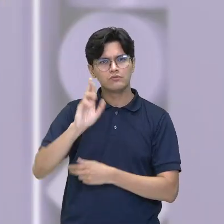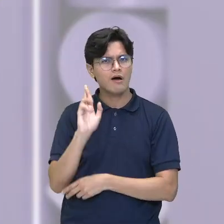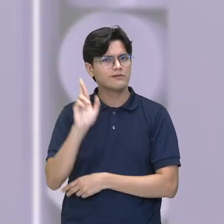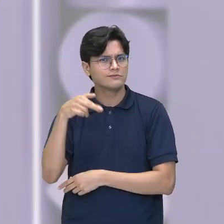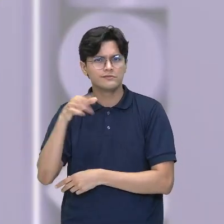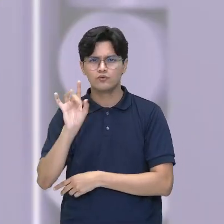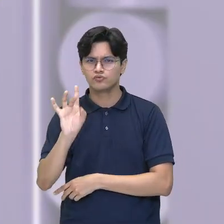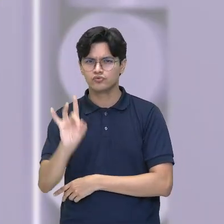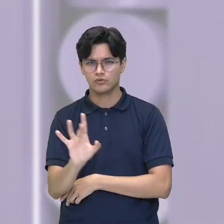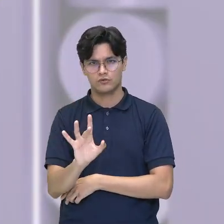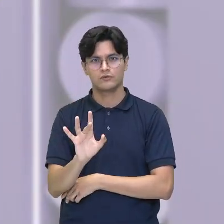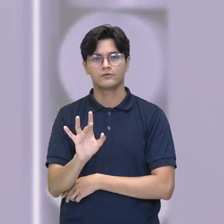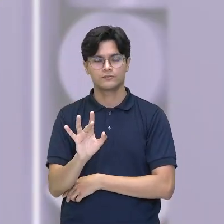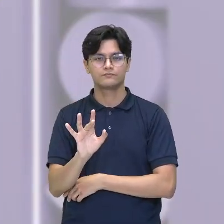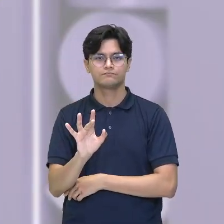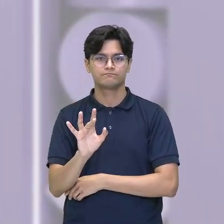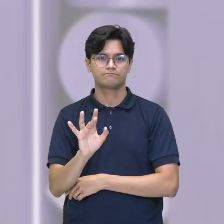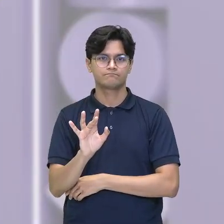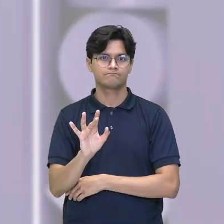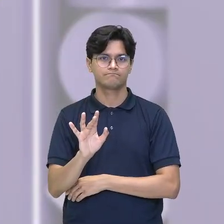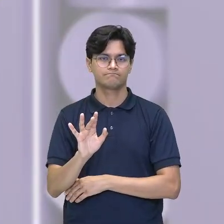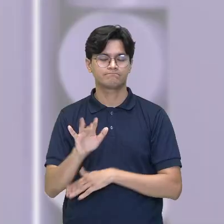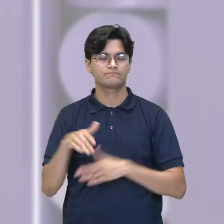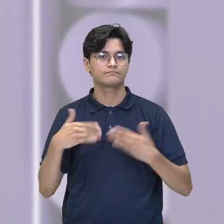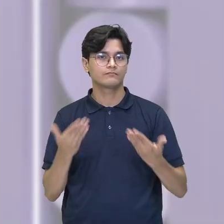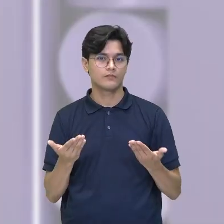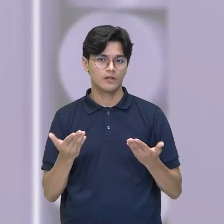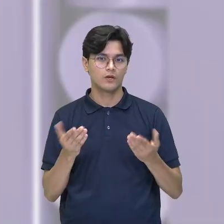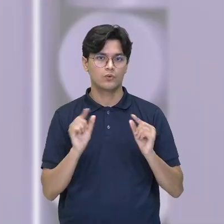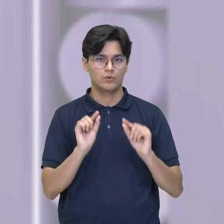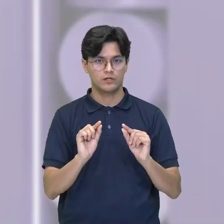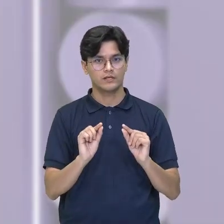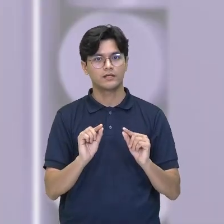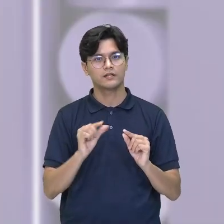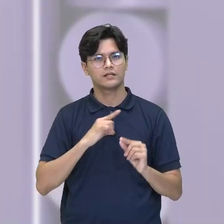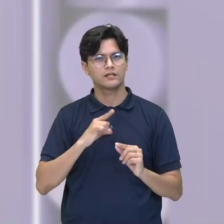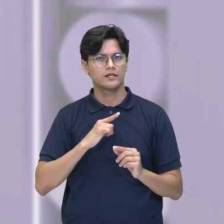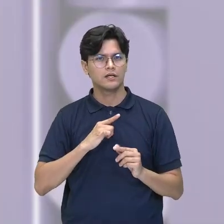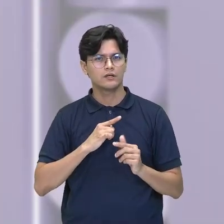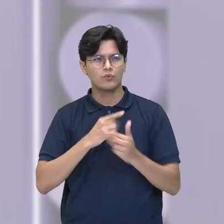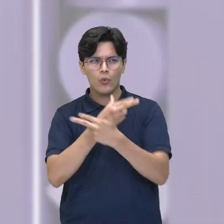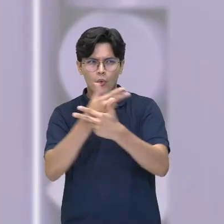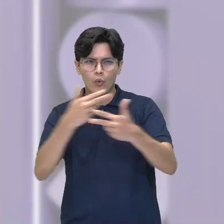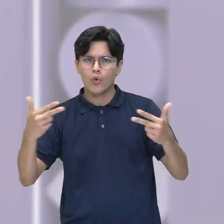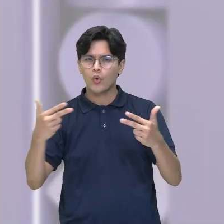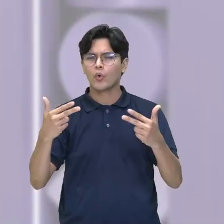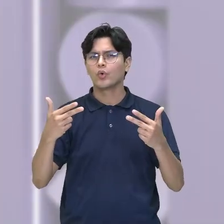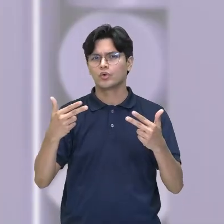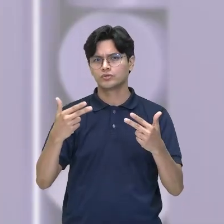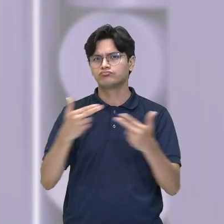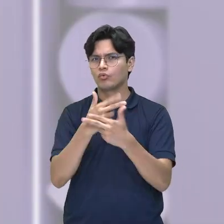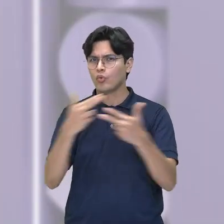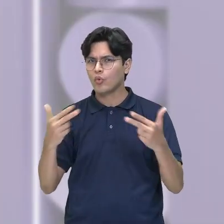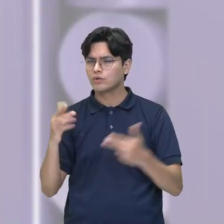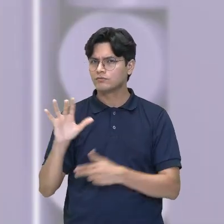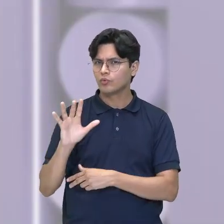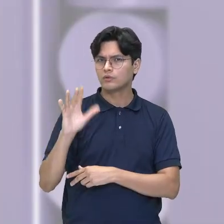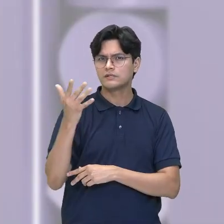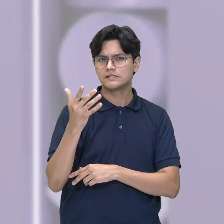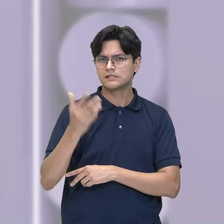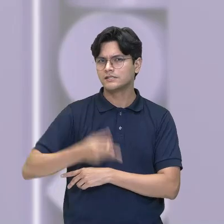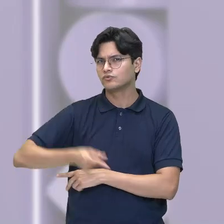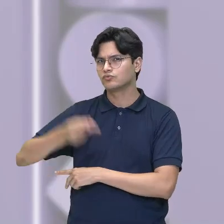a partir do discurso da razão. Muitas coisas que aconteciam com esse ser